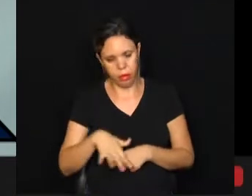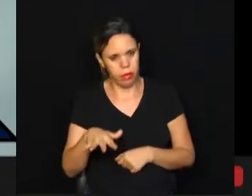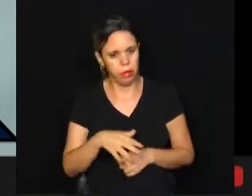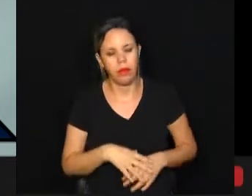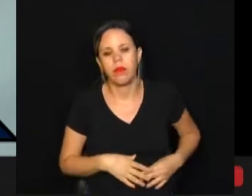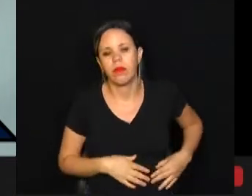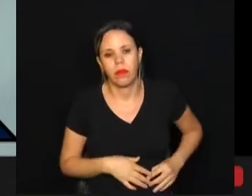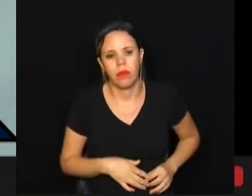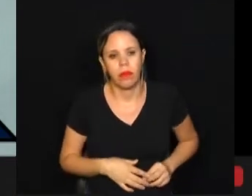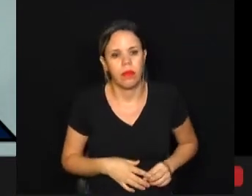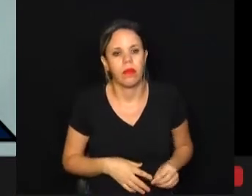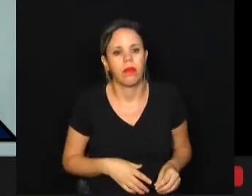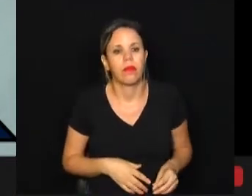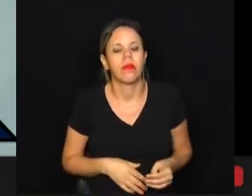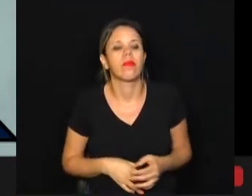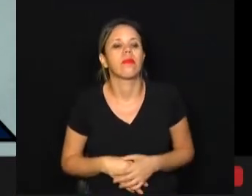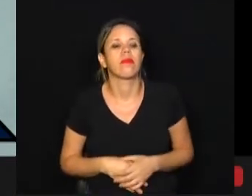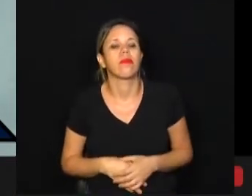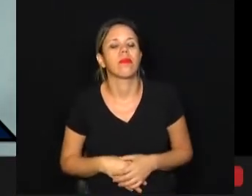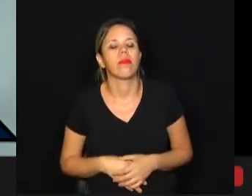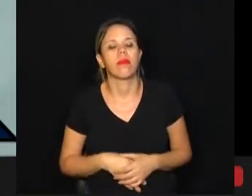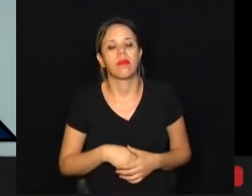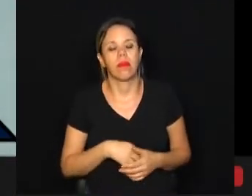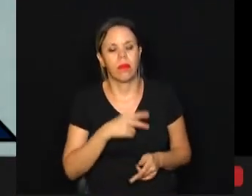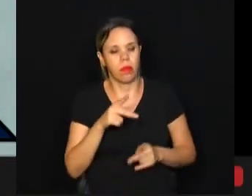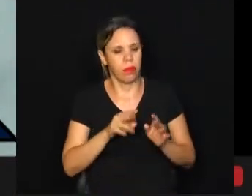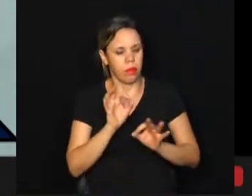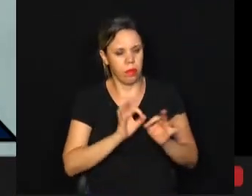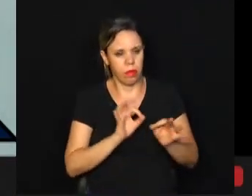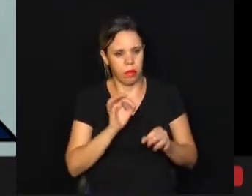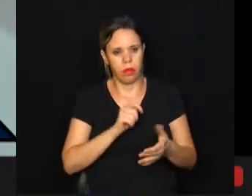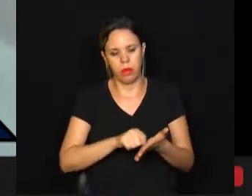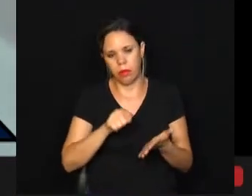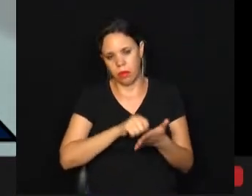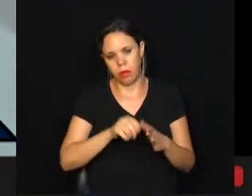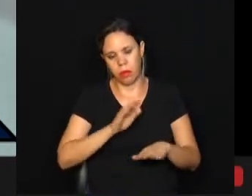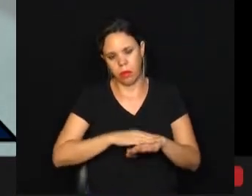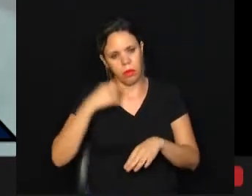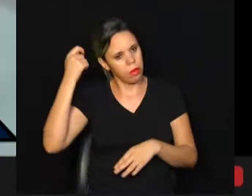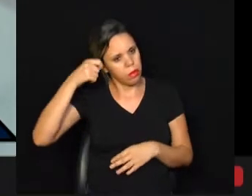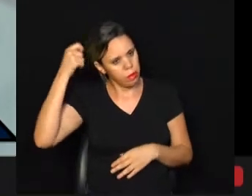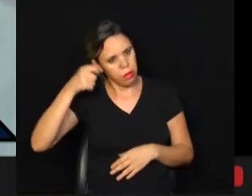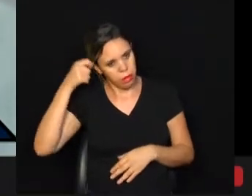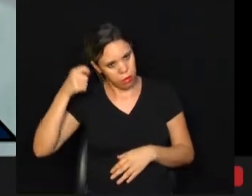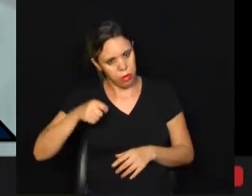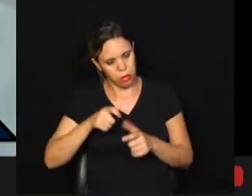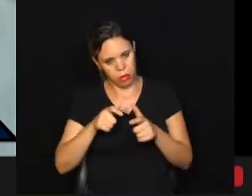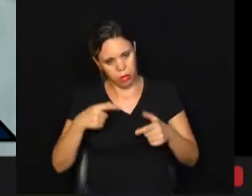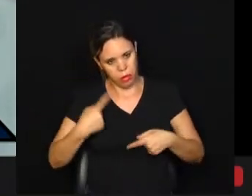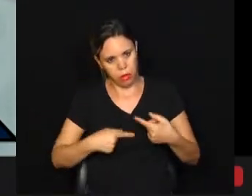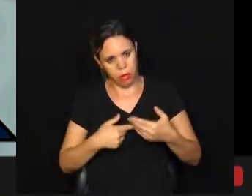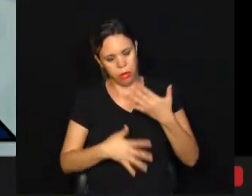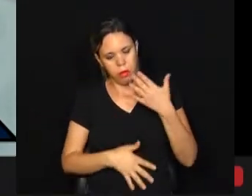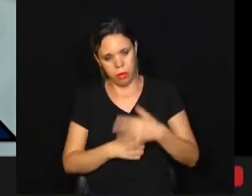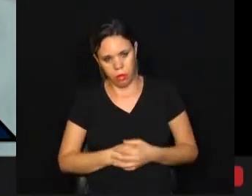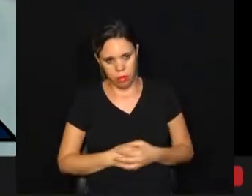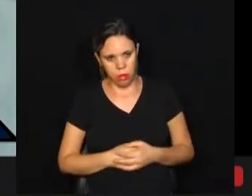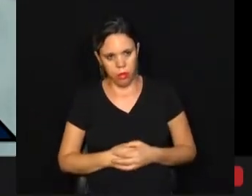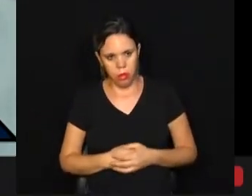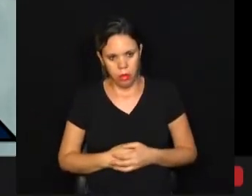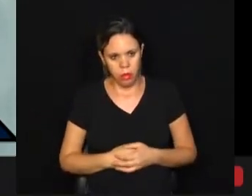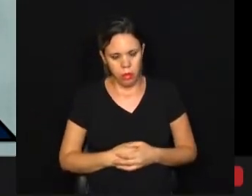dando espaço para os produtores, para os artistas. É uma discussão mais ampla.